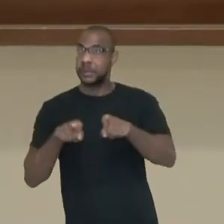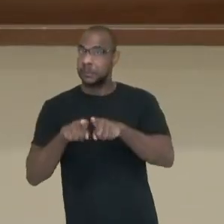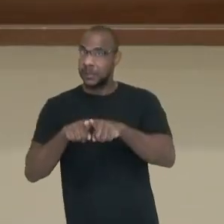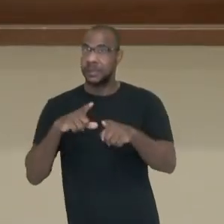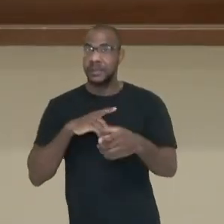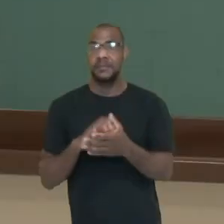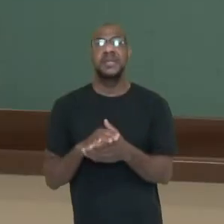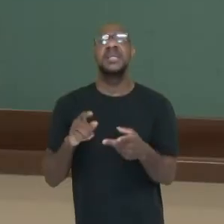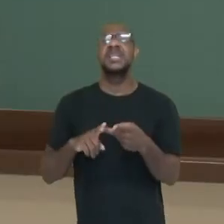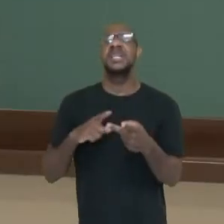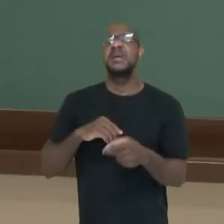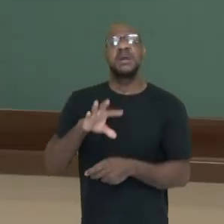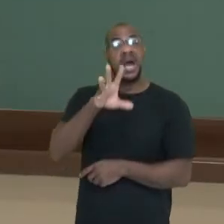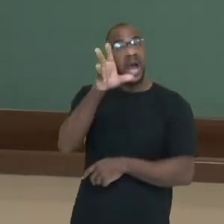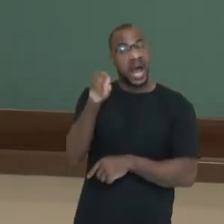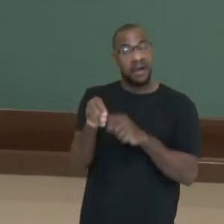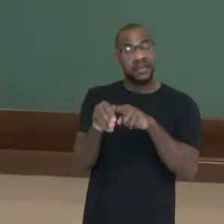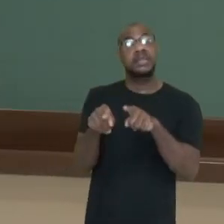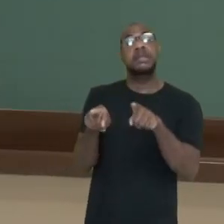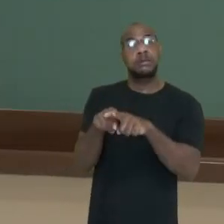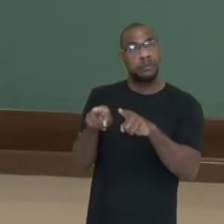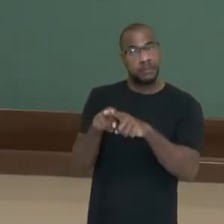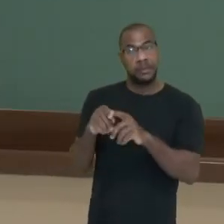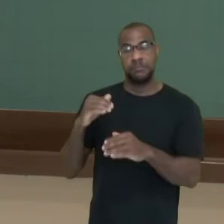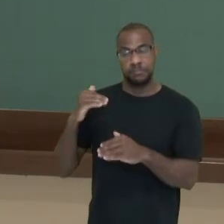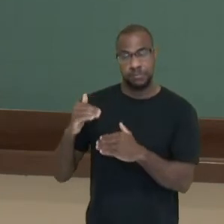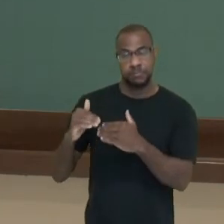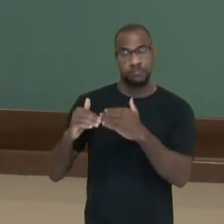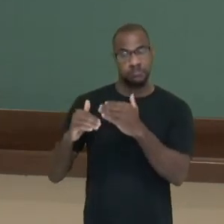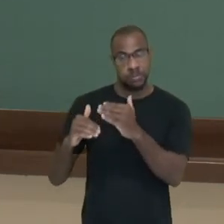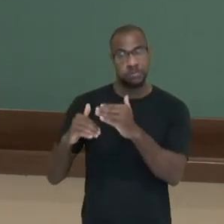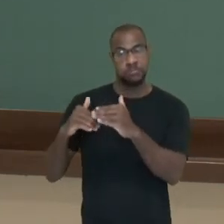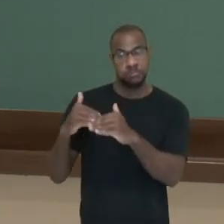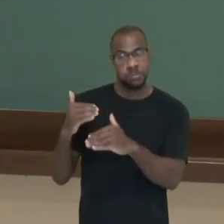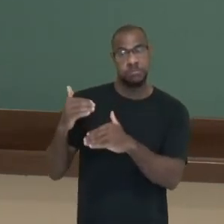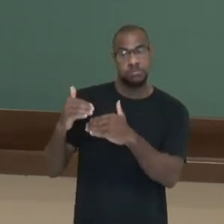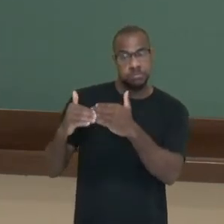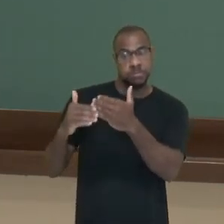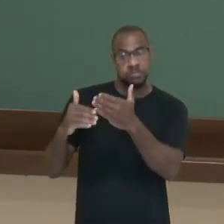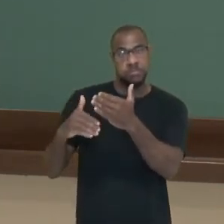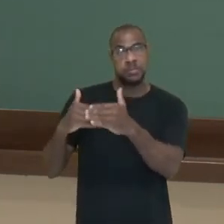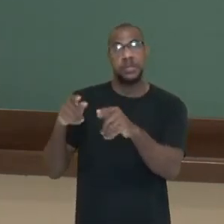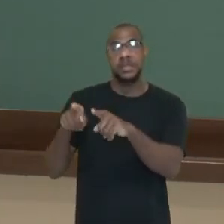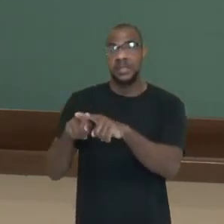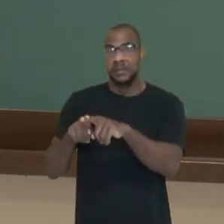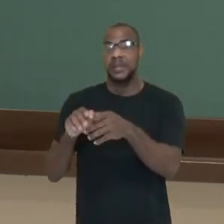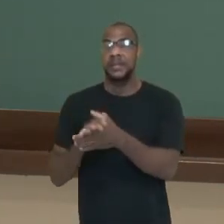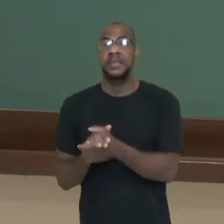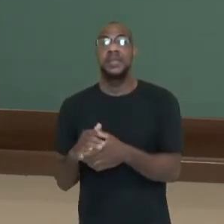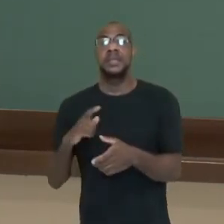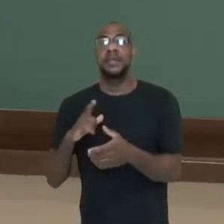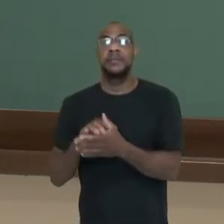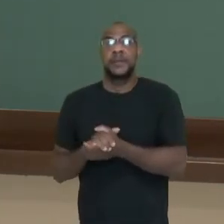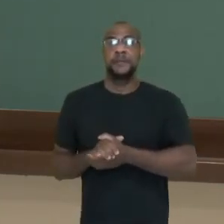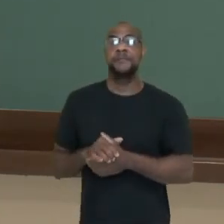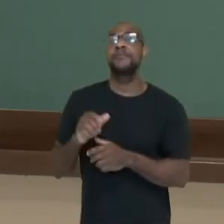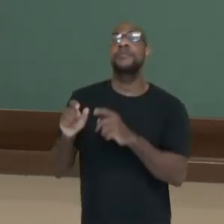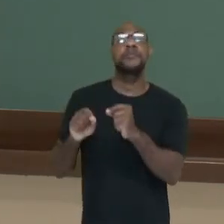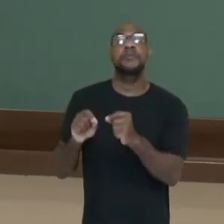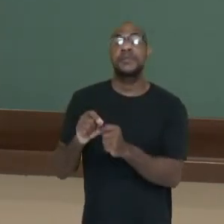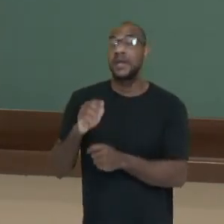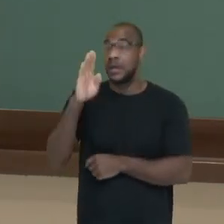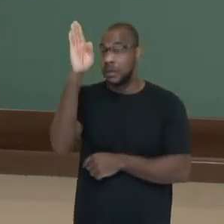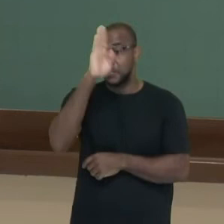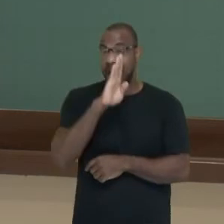o continente africano, que gradativamente vem crescendo no cenário mundial, sem falar nas alianças externas, uma delas Brasil